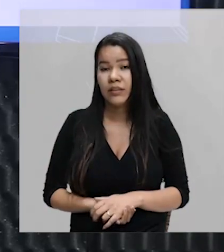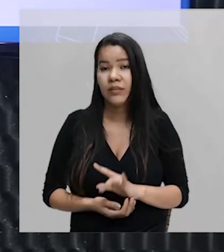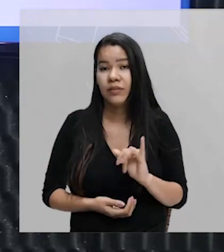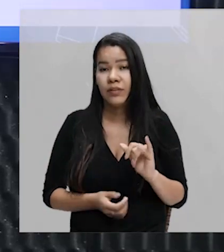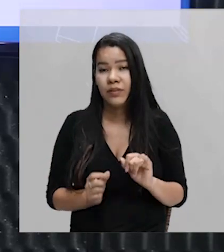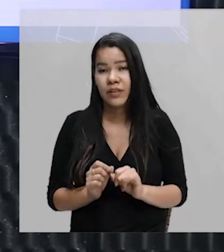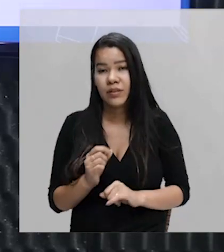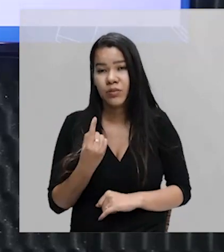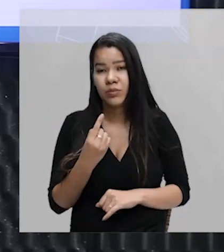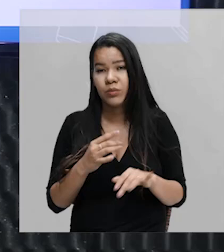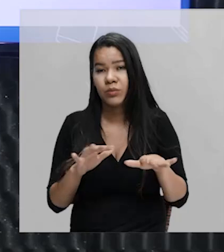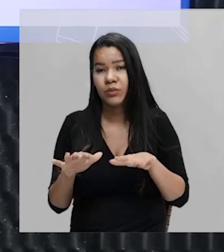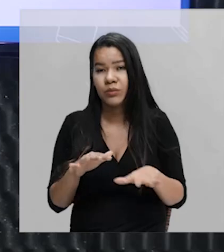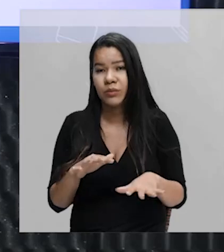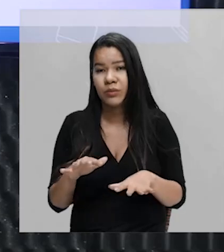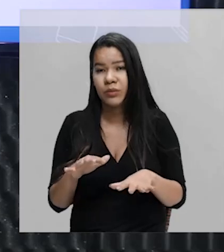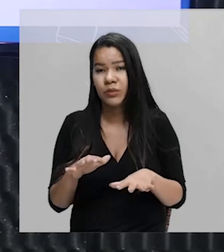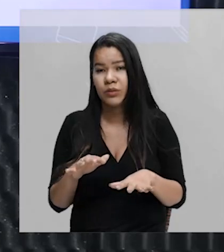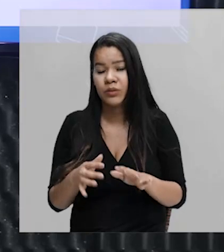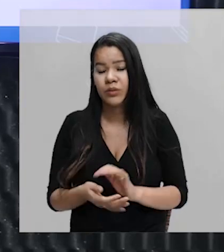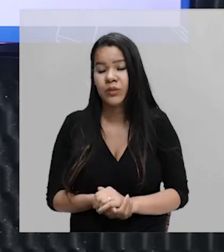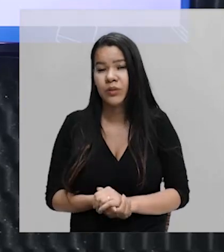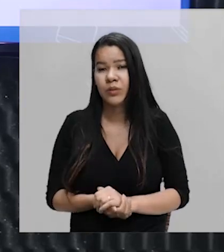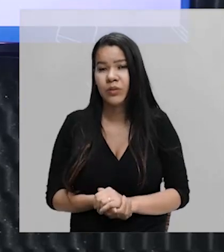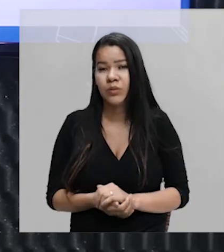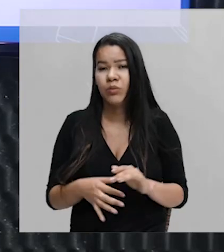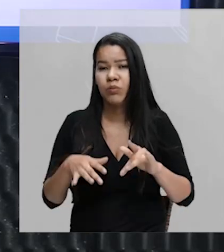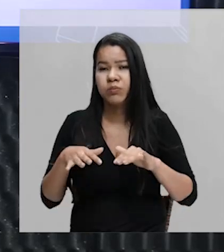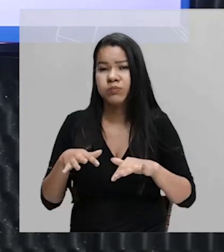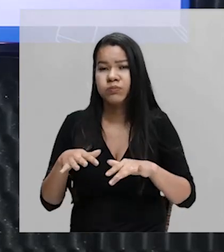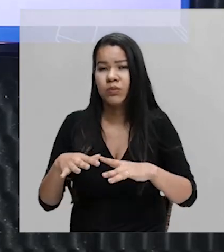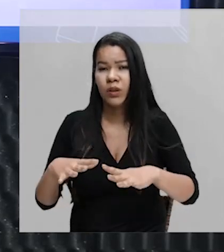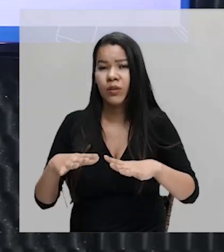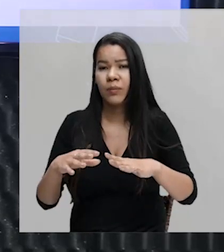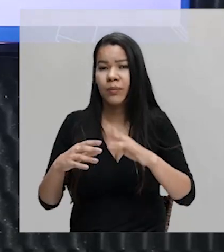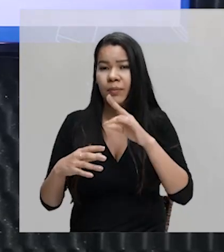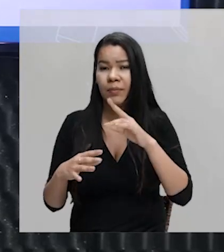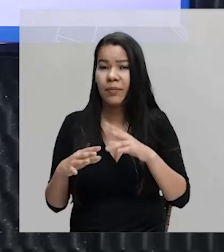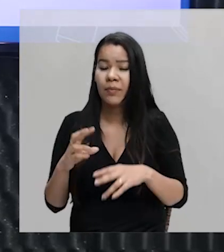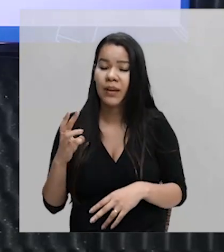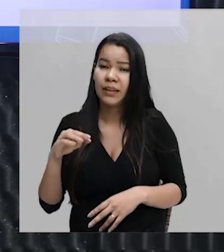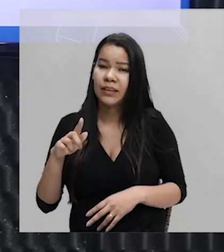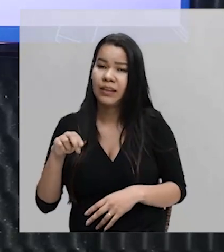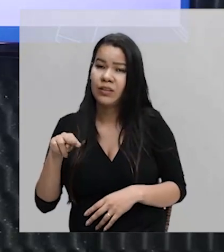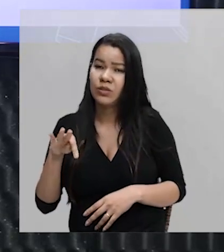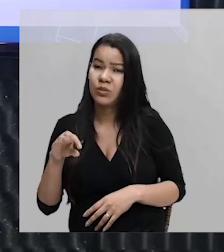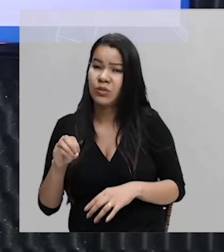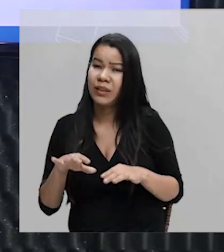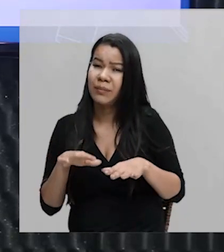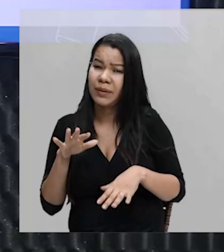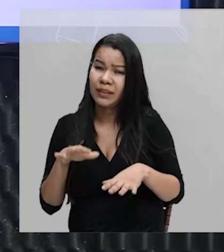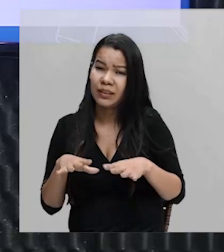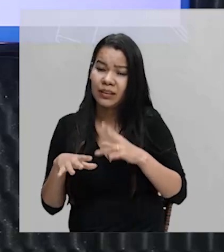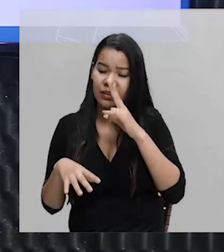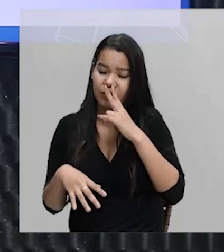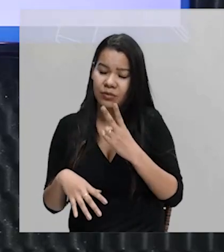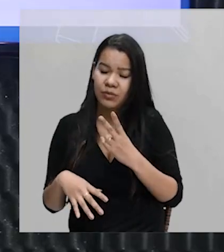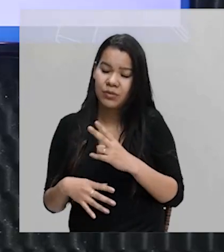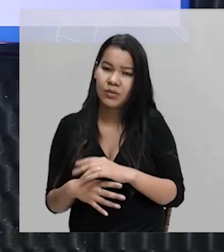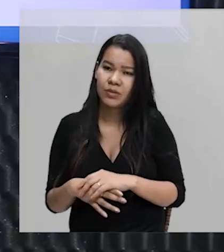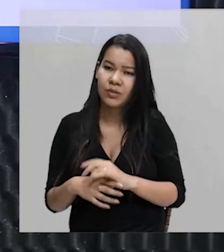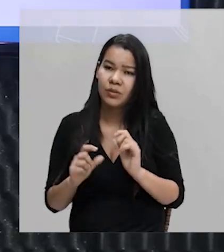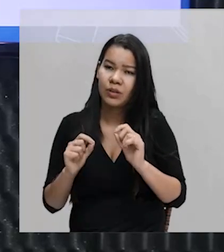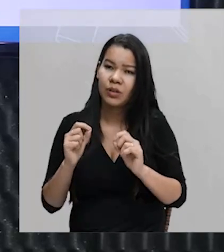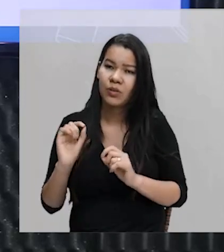ele vai fazer o um movimento do fluxo magnético de acordo com uma força, pode ser uma energia mecânica, certo? É o que acontece